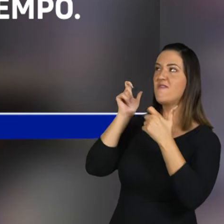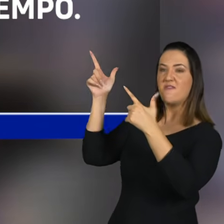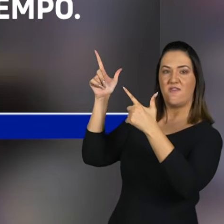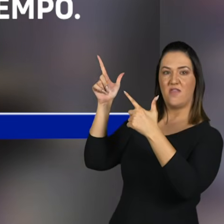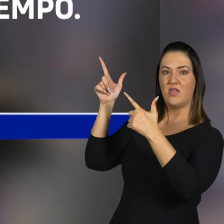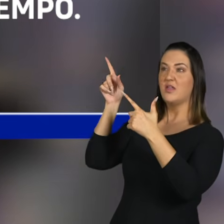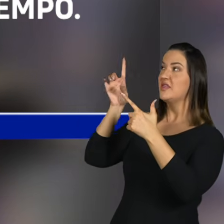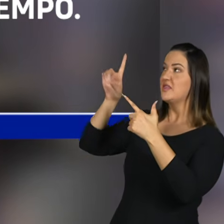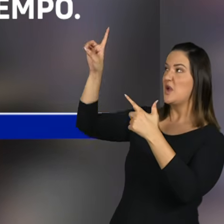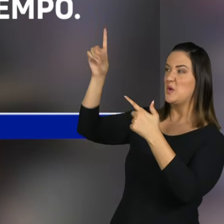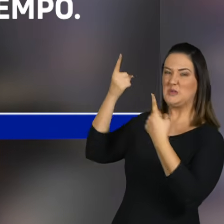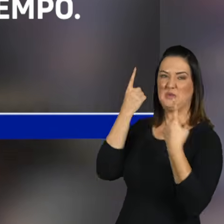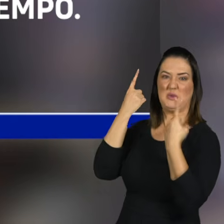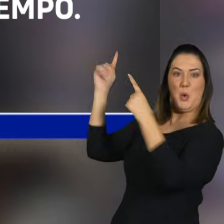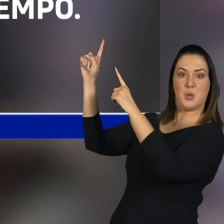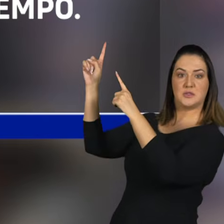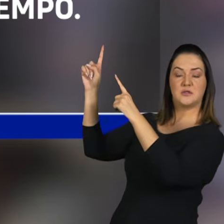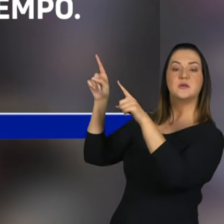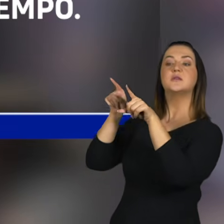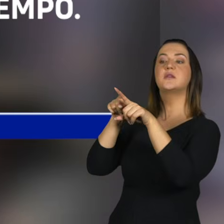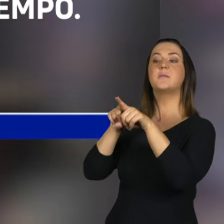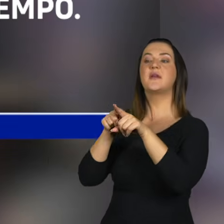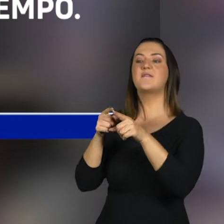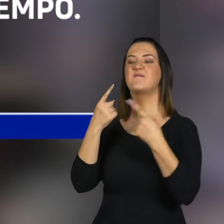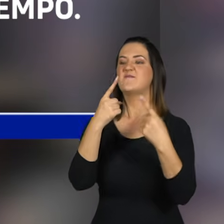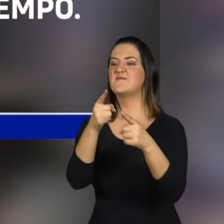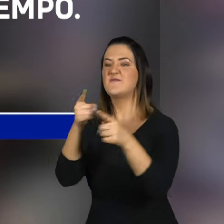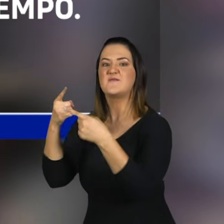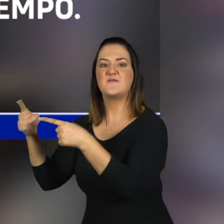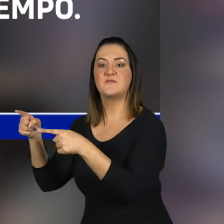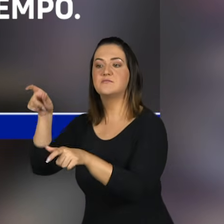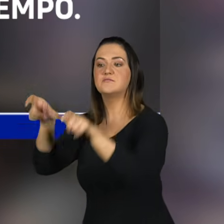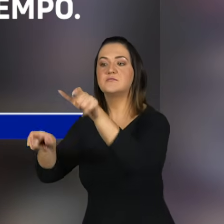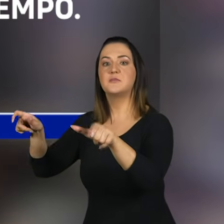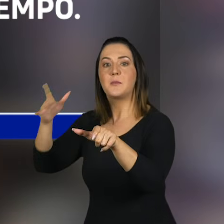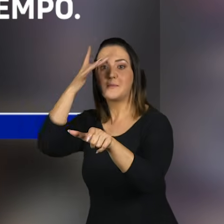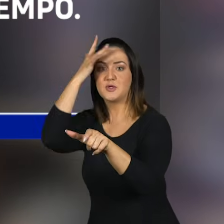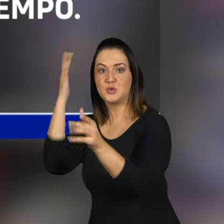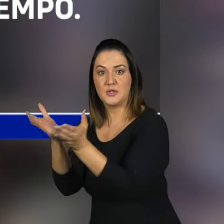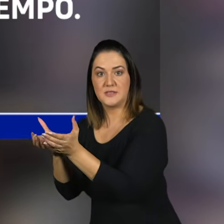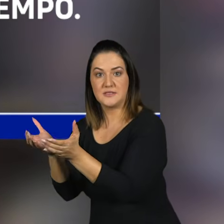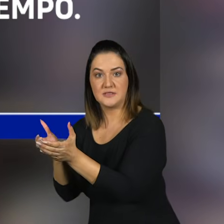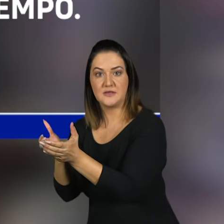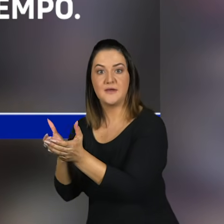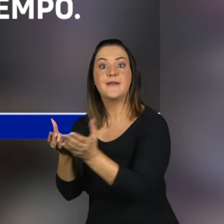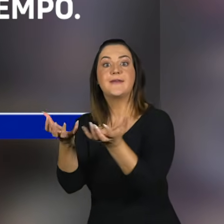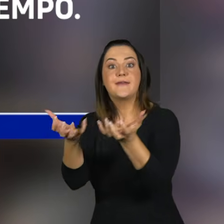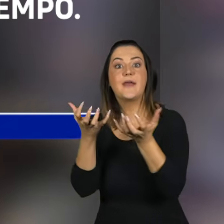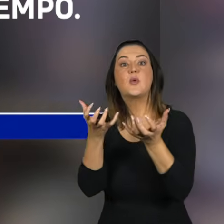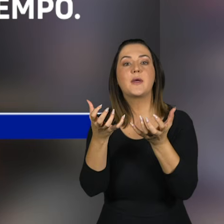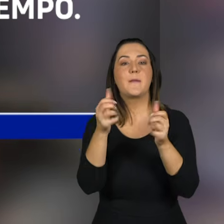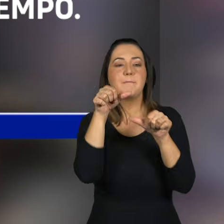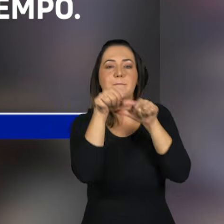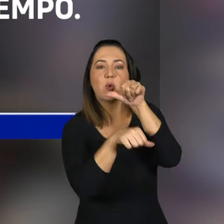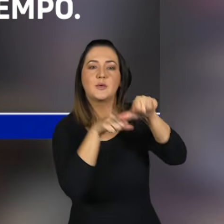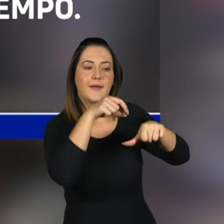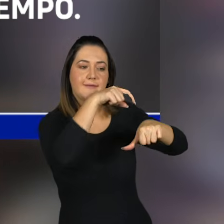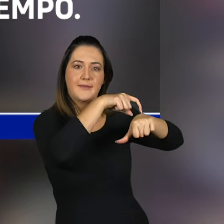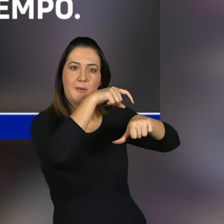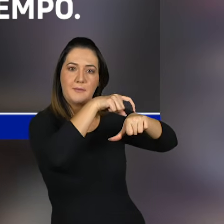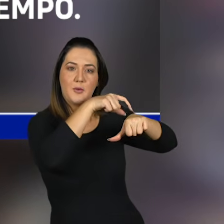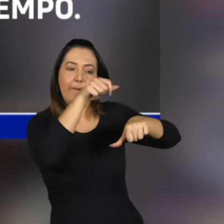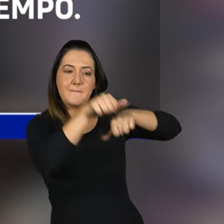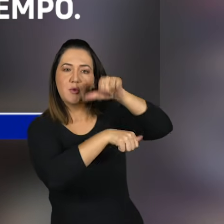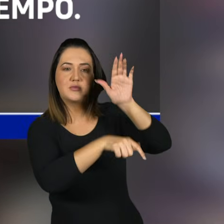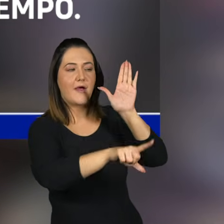os santos do Altíssimo, e cuidará em mudar os tempos e a lei, e os santos lhe serão entregues nas